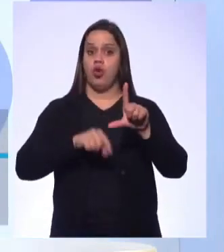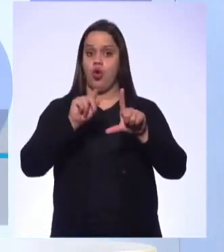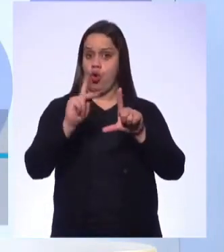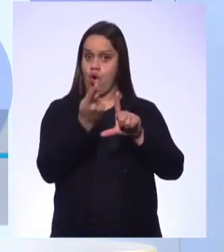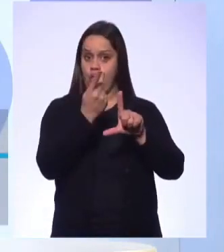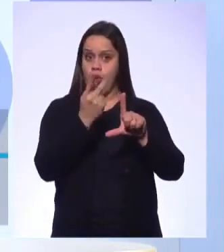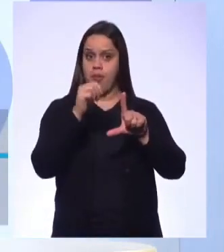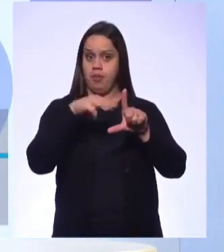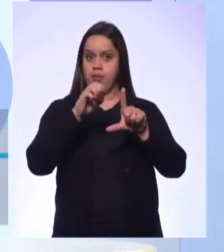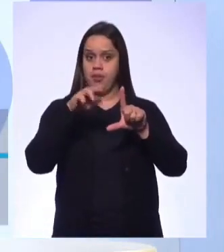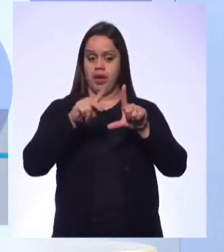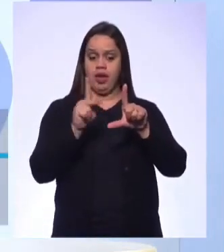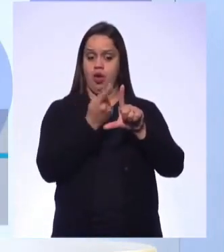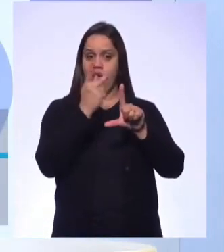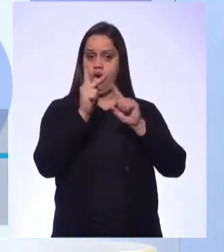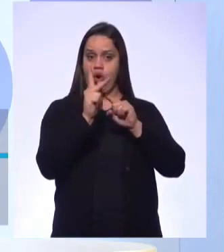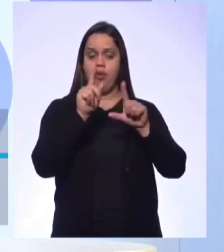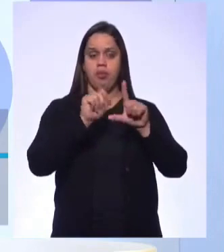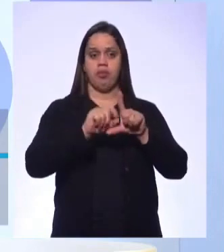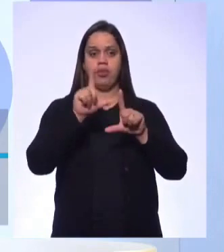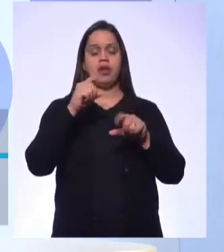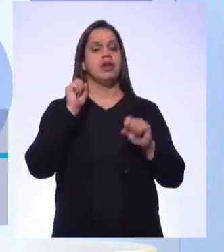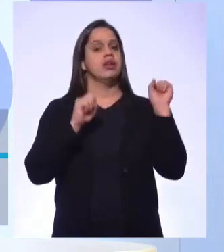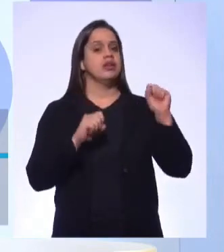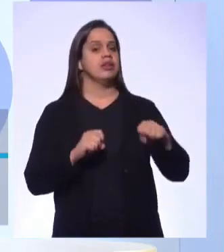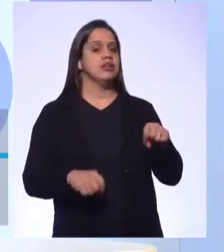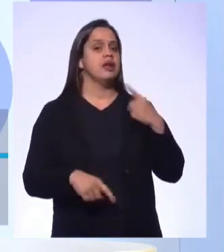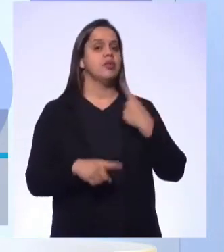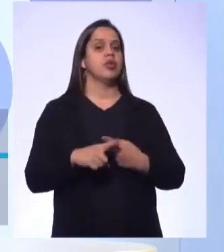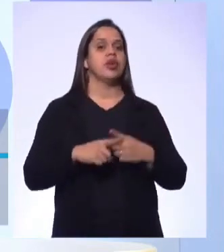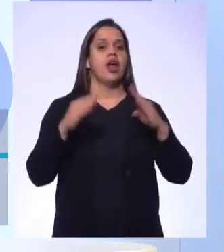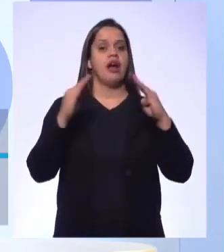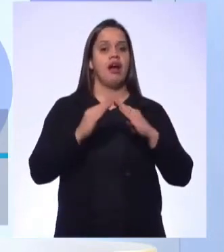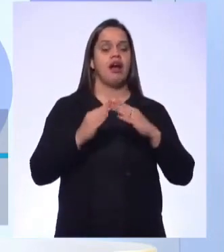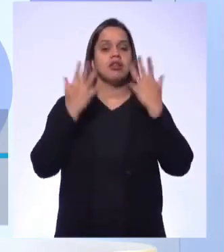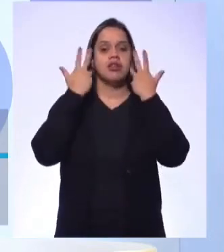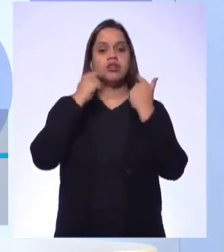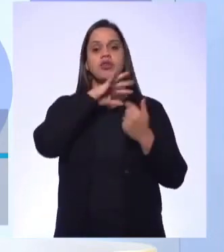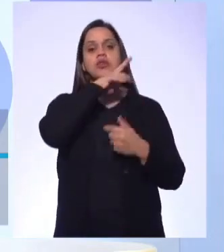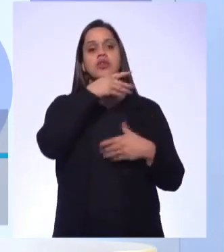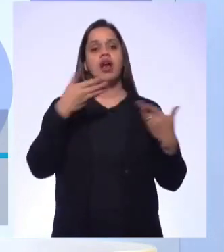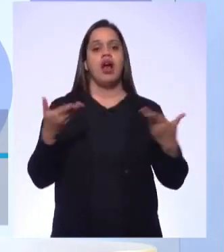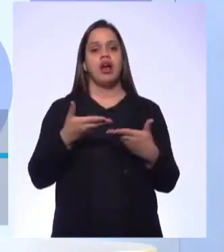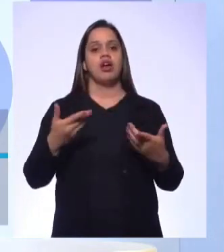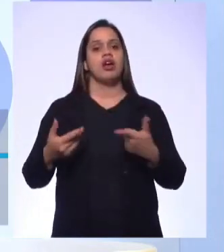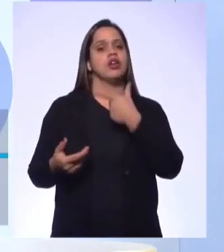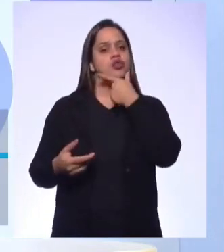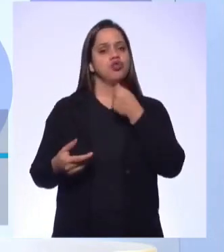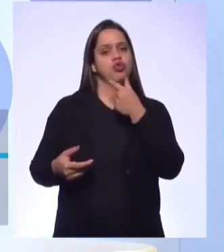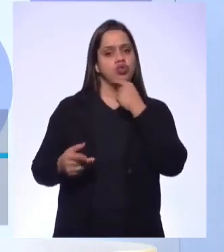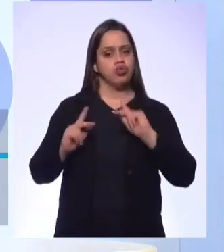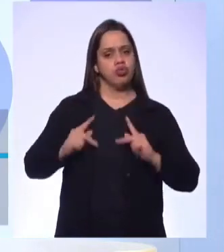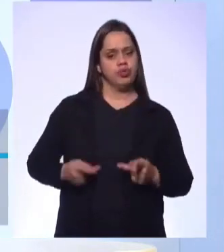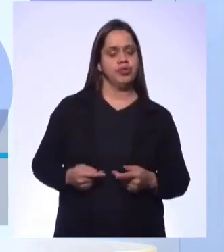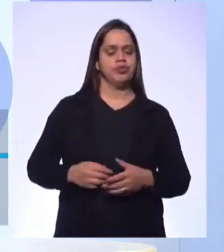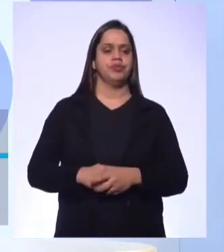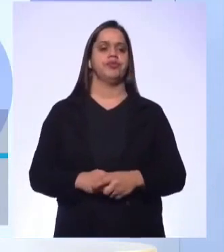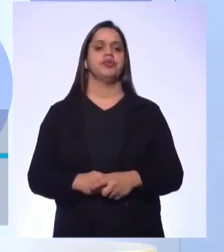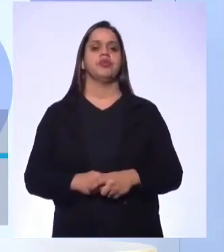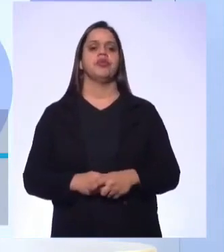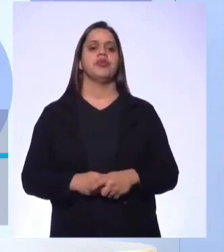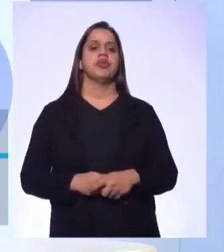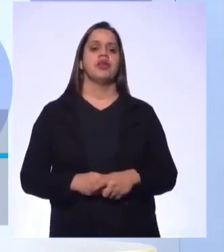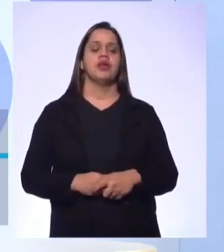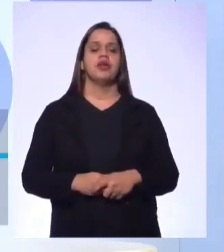sim, pois aqui era a casa dos bichos, mas agora é do ser humano. Então, ela fez uma resposta bem completinha. Bem completinha. E aí, o que